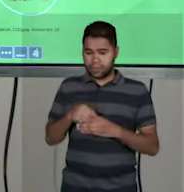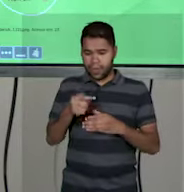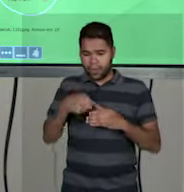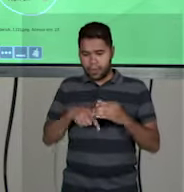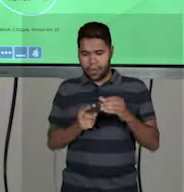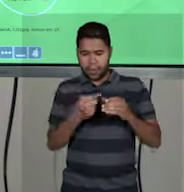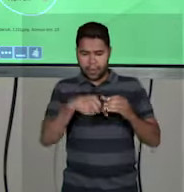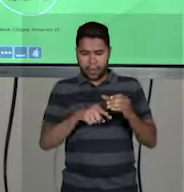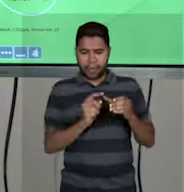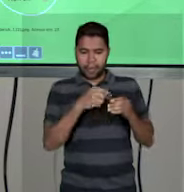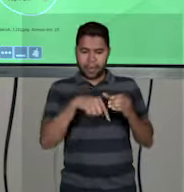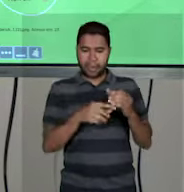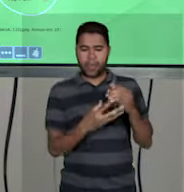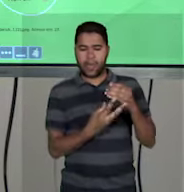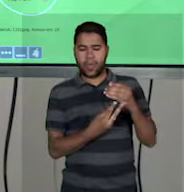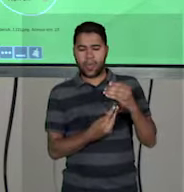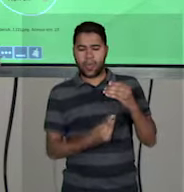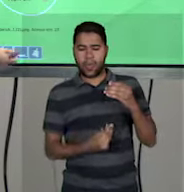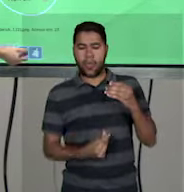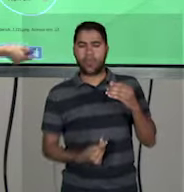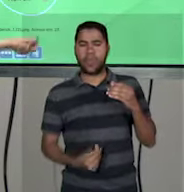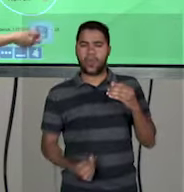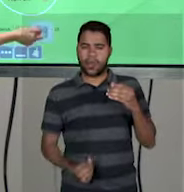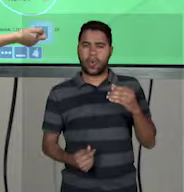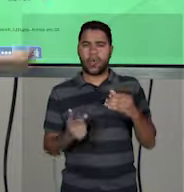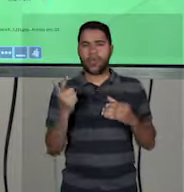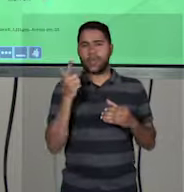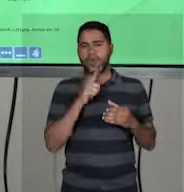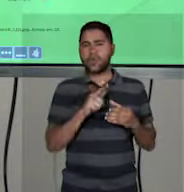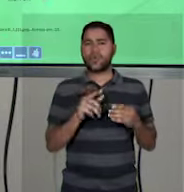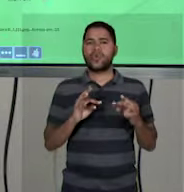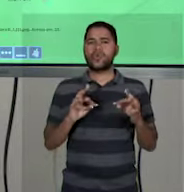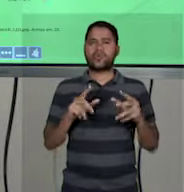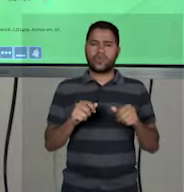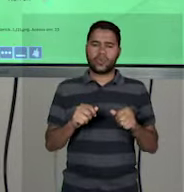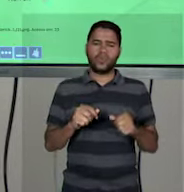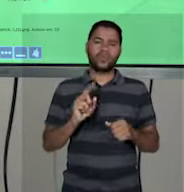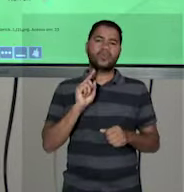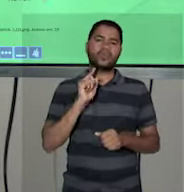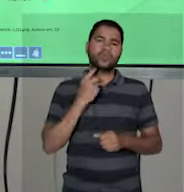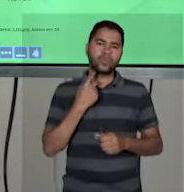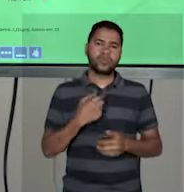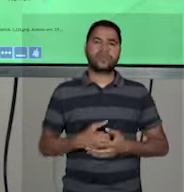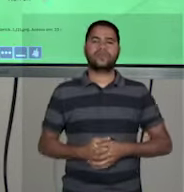para que seja, então, filtrado todo o sangue, ok?